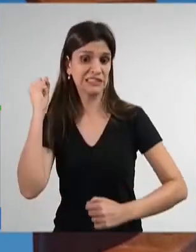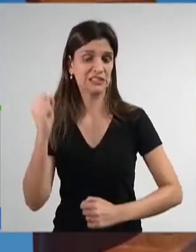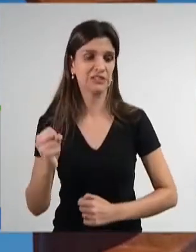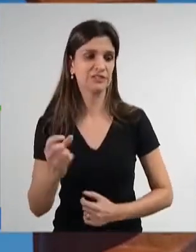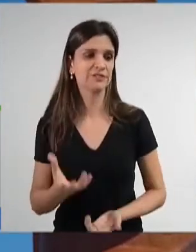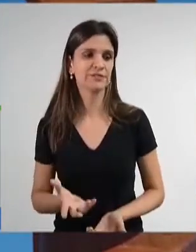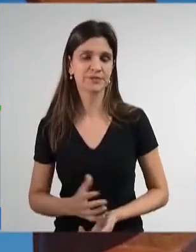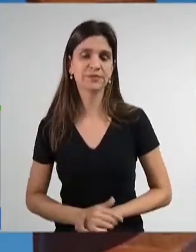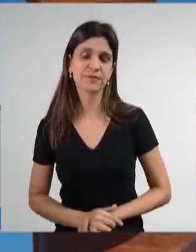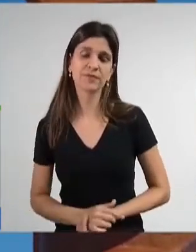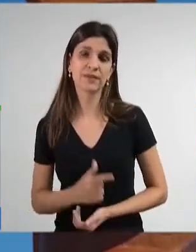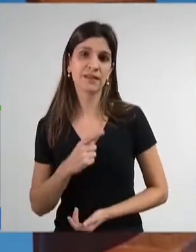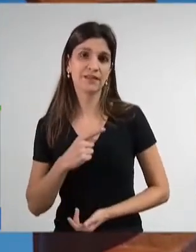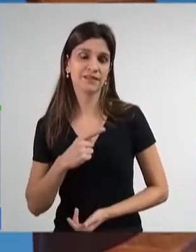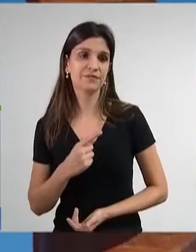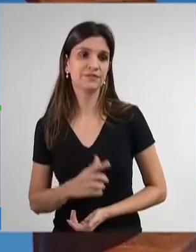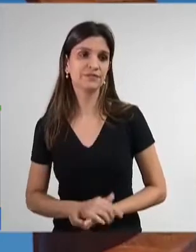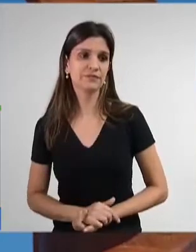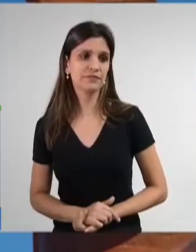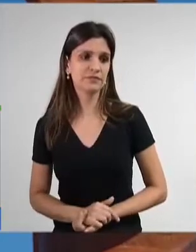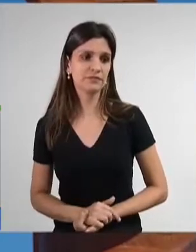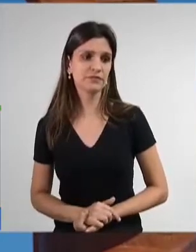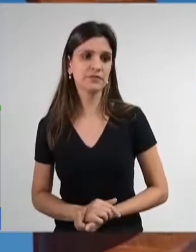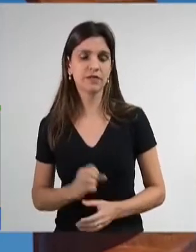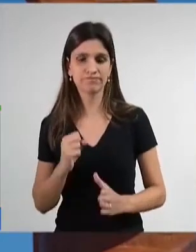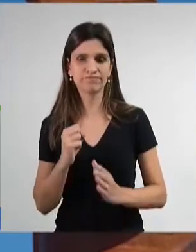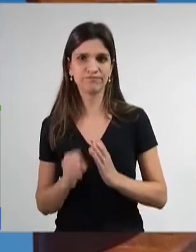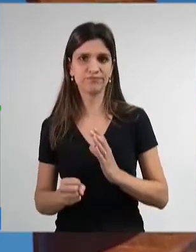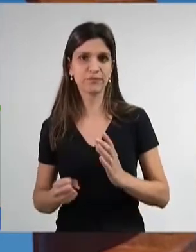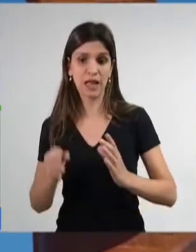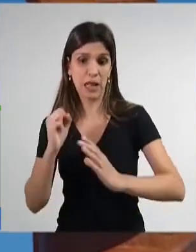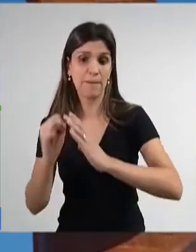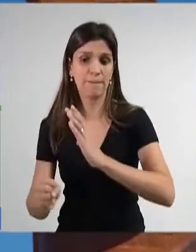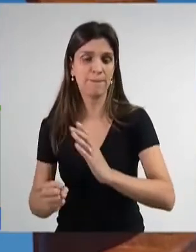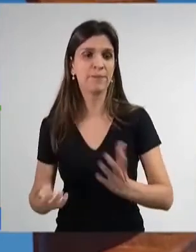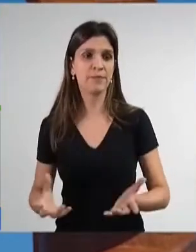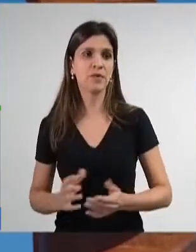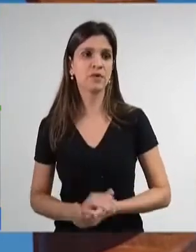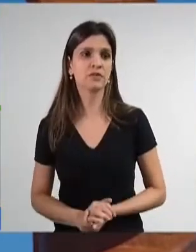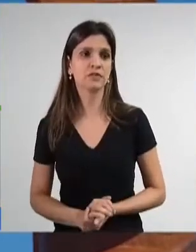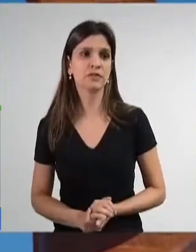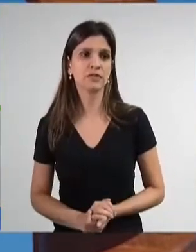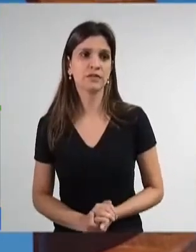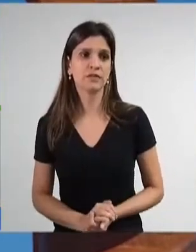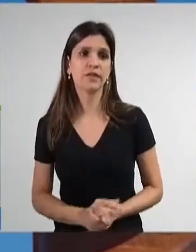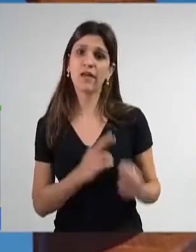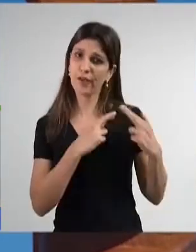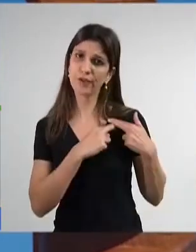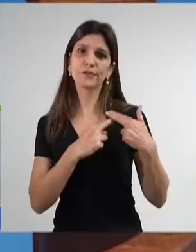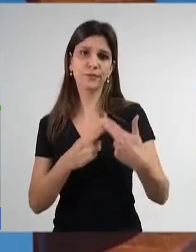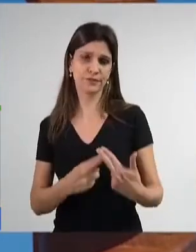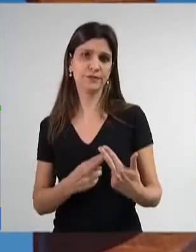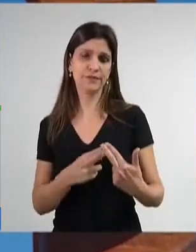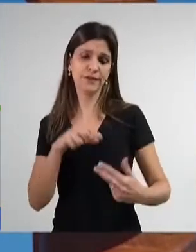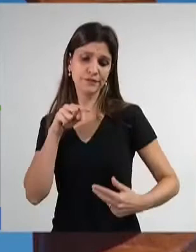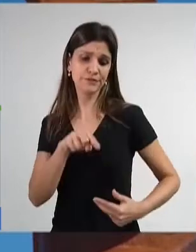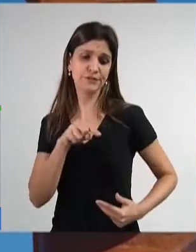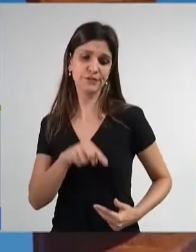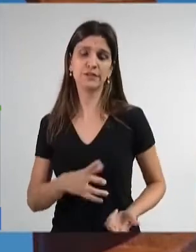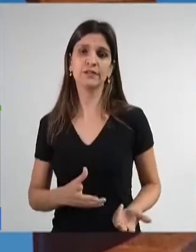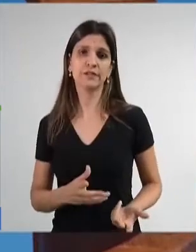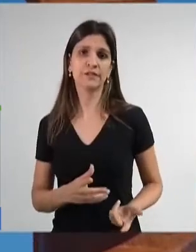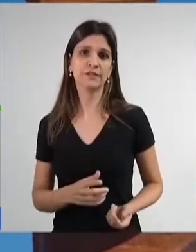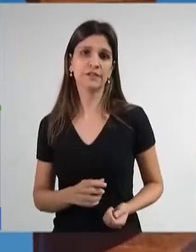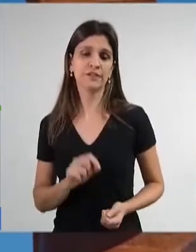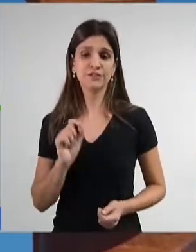aquilo ali vai produzir o evento morte, então a pessoa assumiu o risco de produzir o resultado.